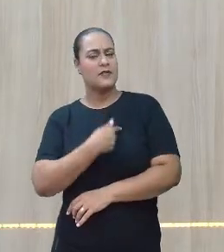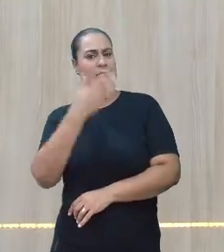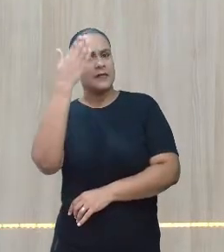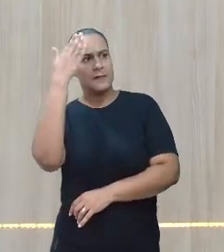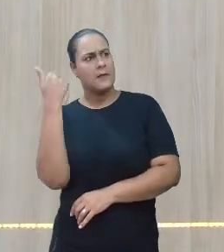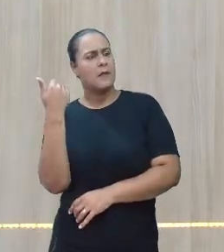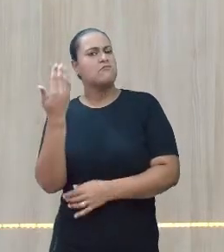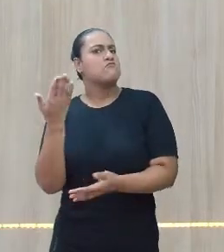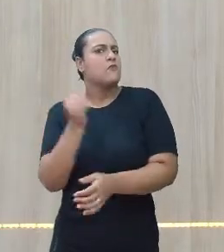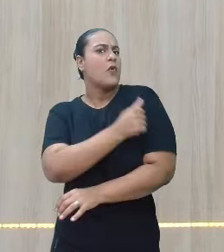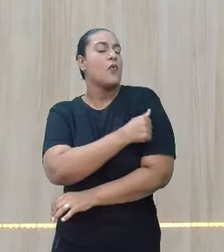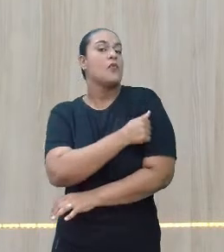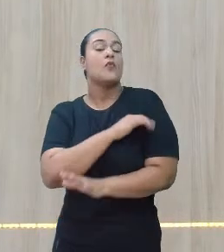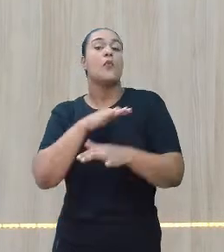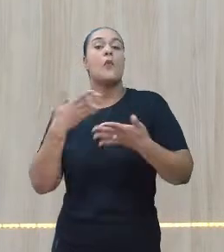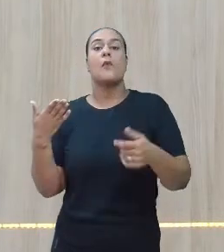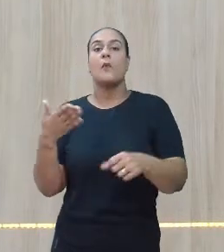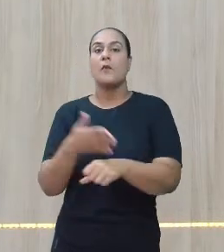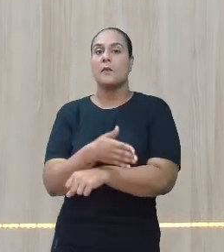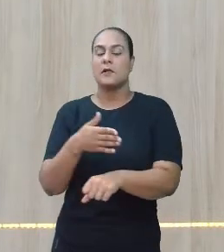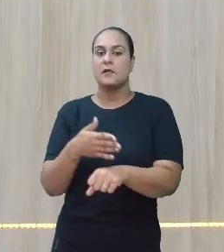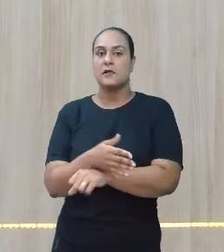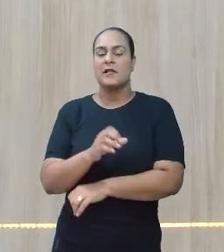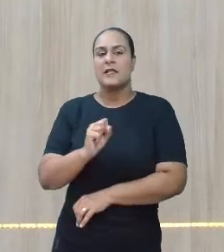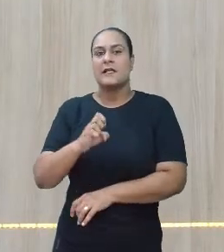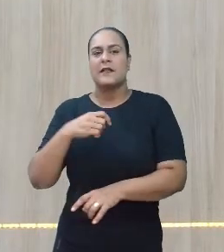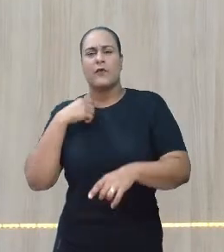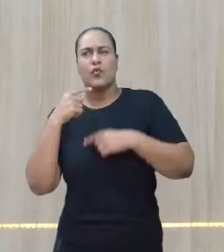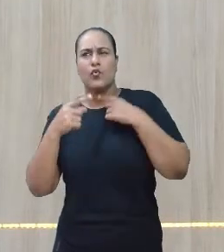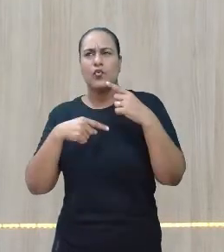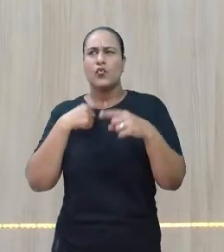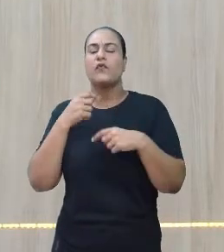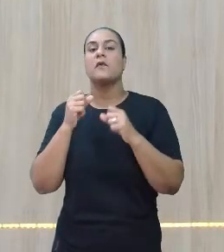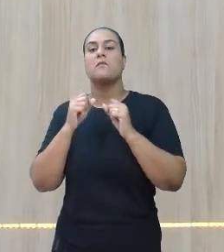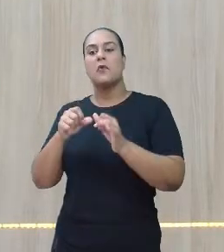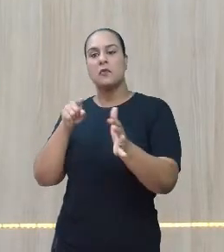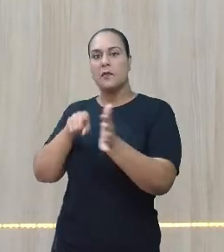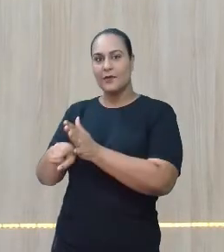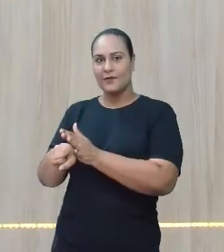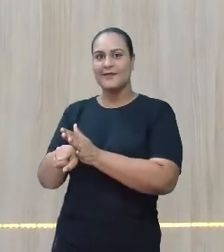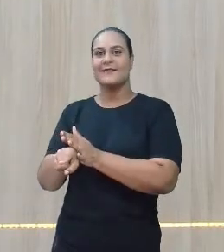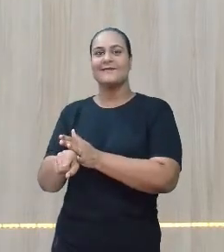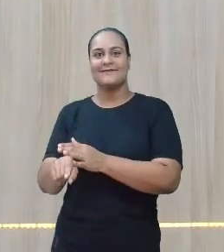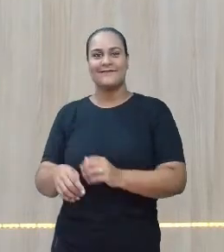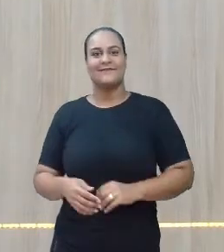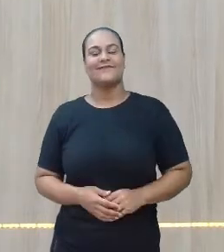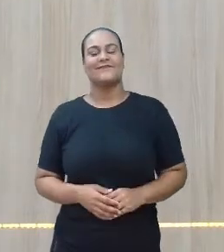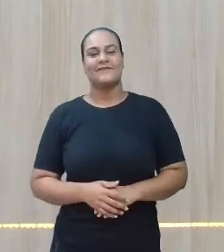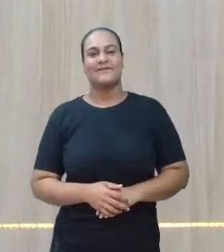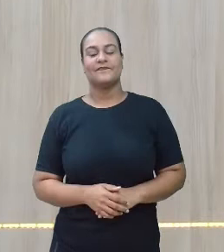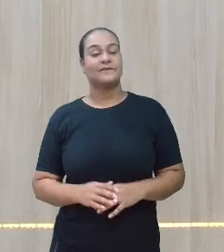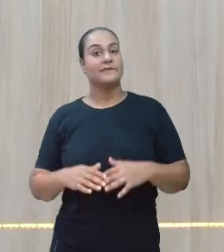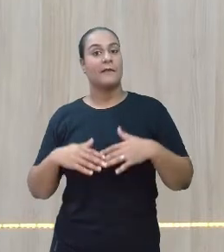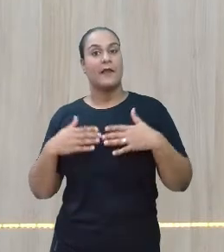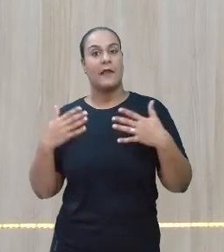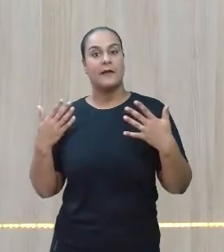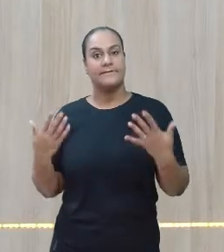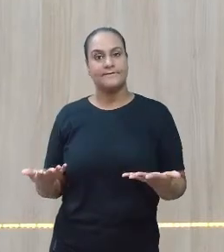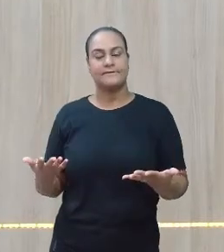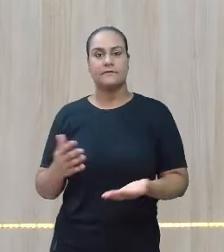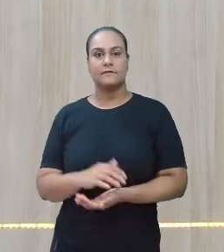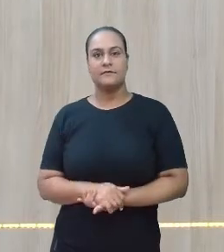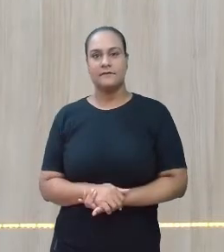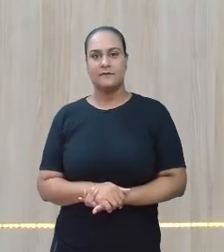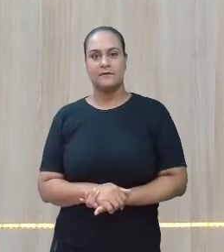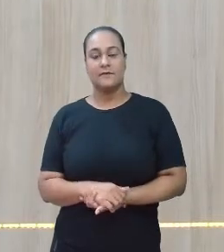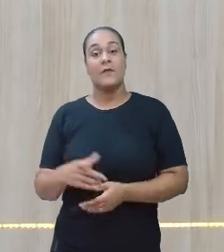para a gente poder responder algum questionamento que vocês venham a fazer, ok? E aí, além de tudo isso, né, nós